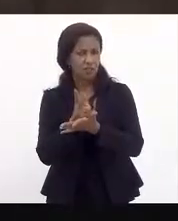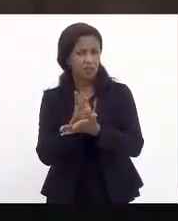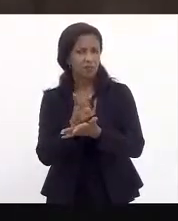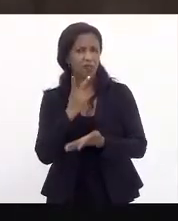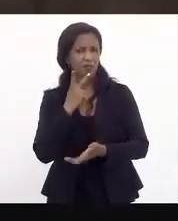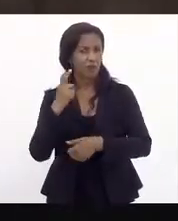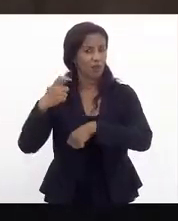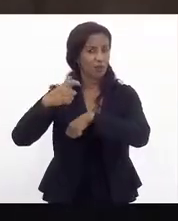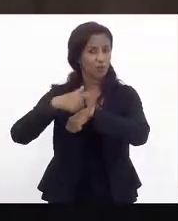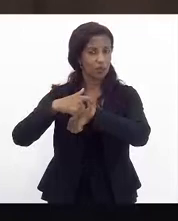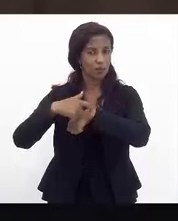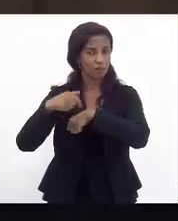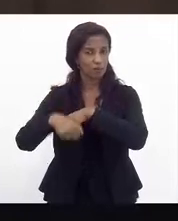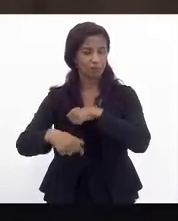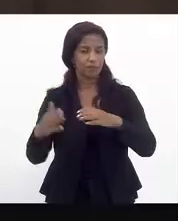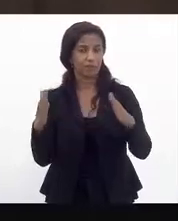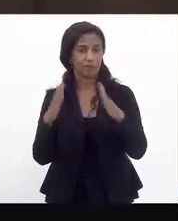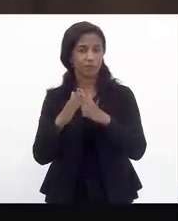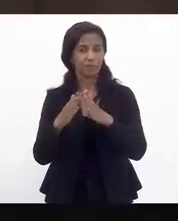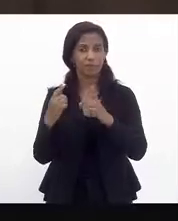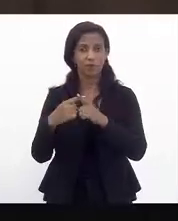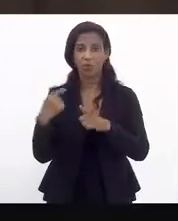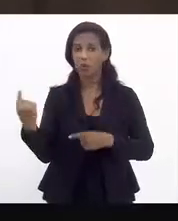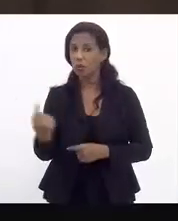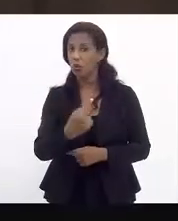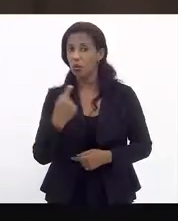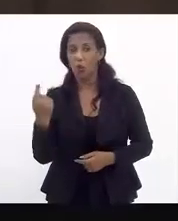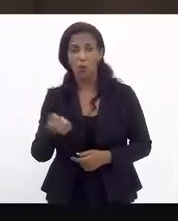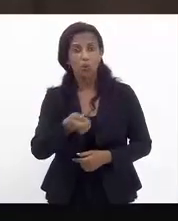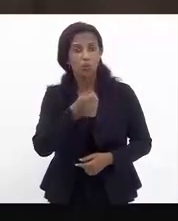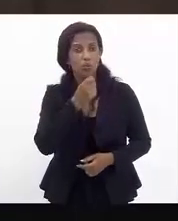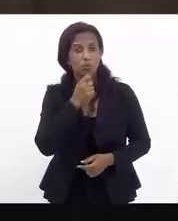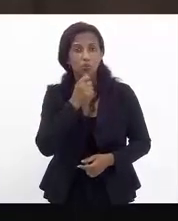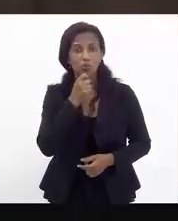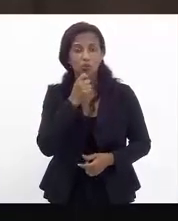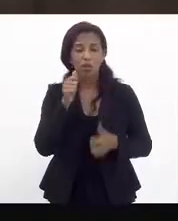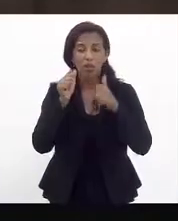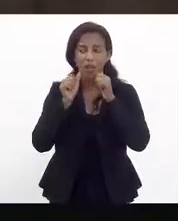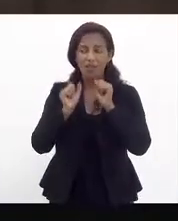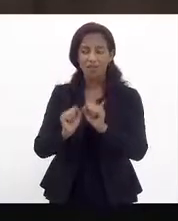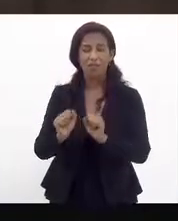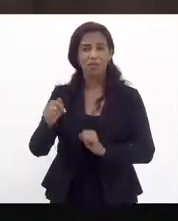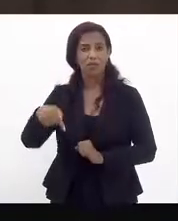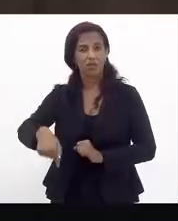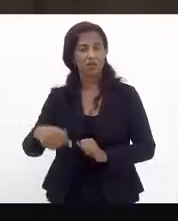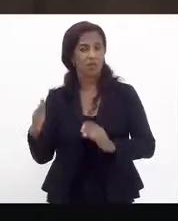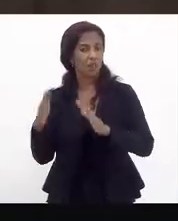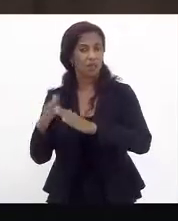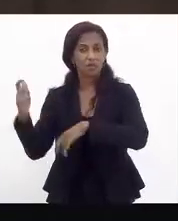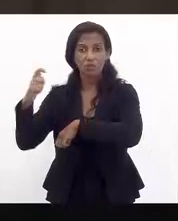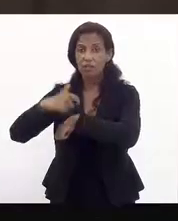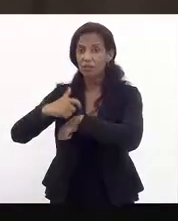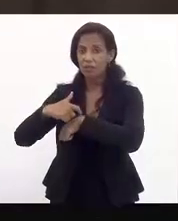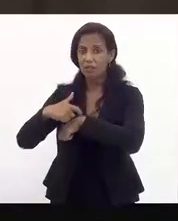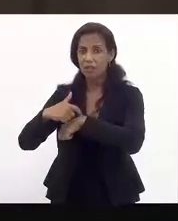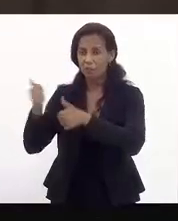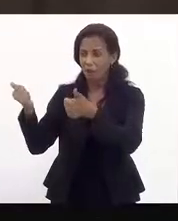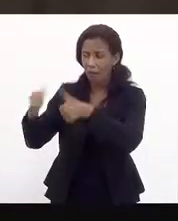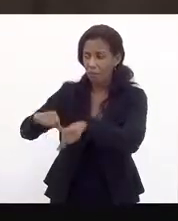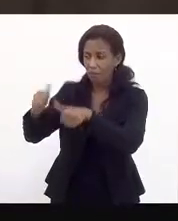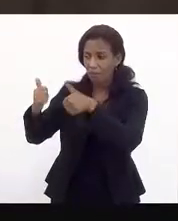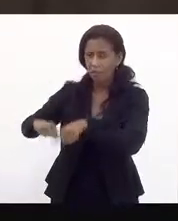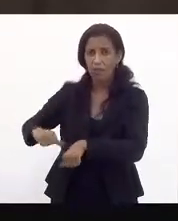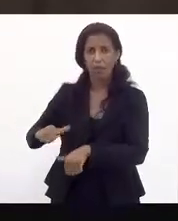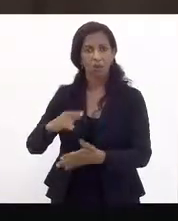questão do tempo nessa casa porque nós não tivemos muito assessorias aqui dessa casa não tiver o tempo necessário para nós